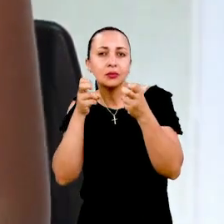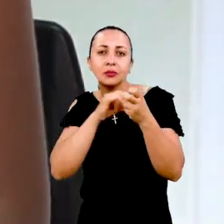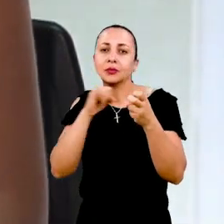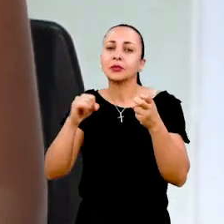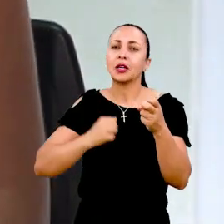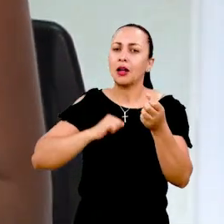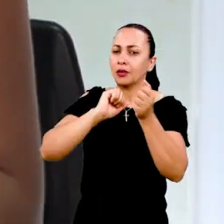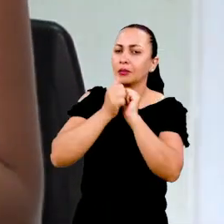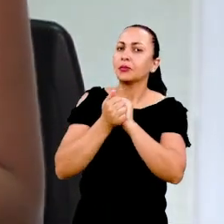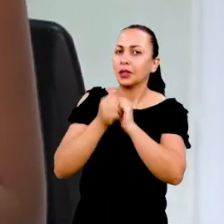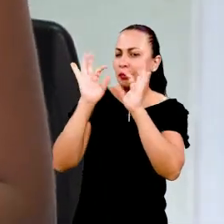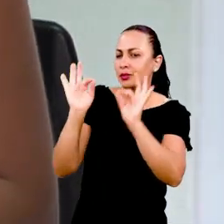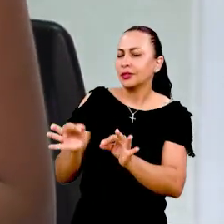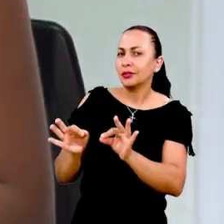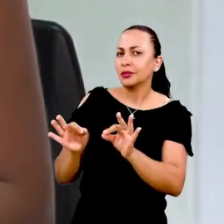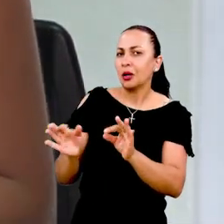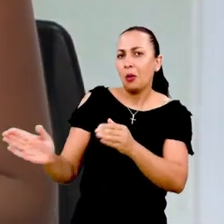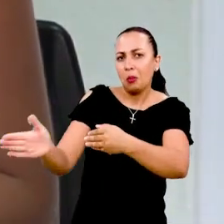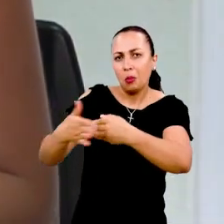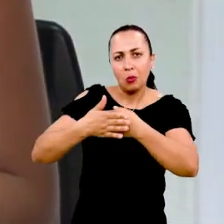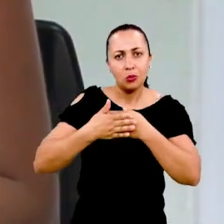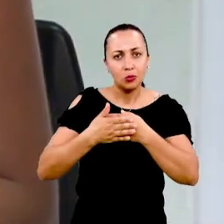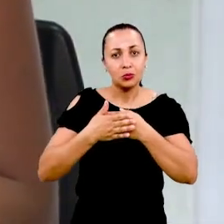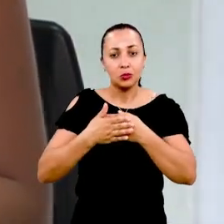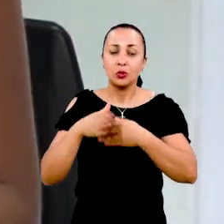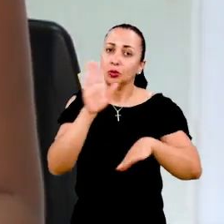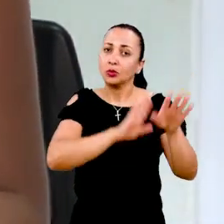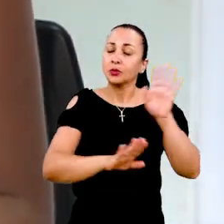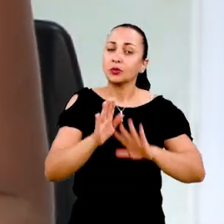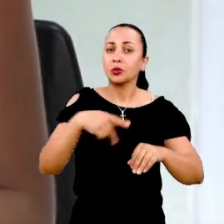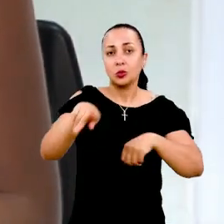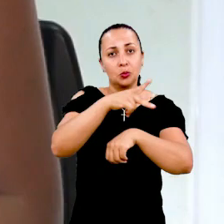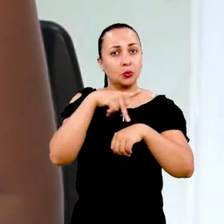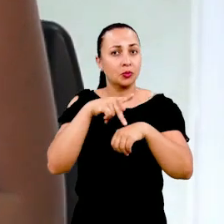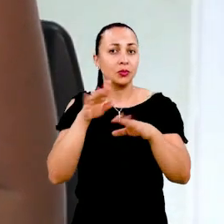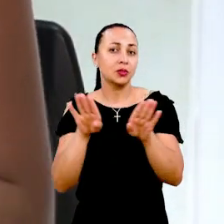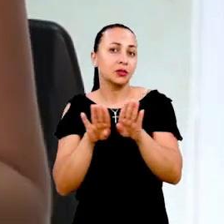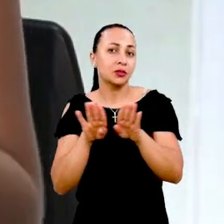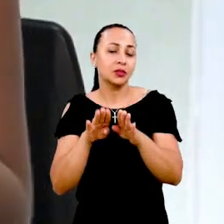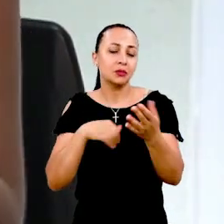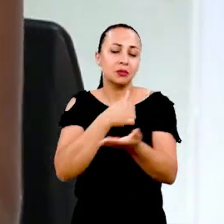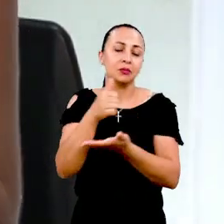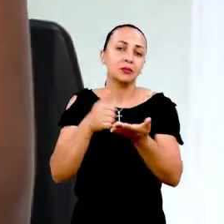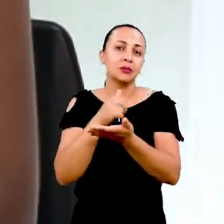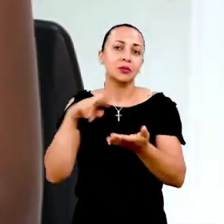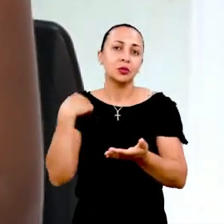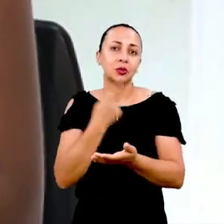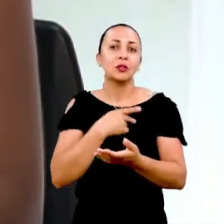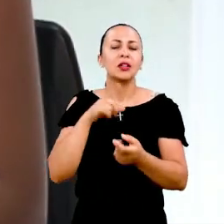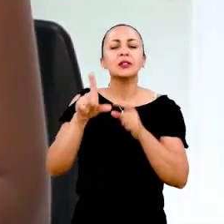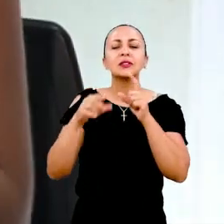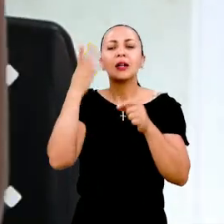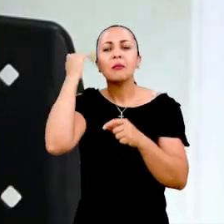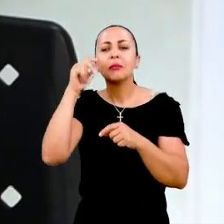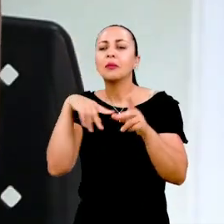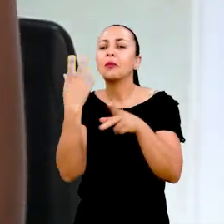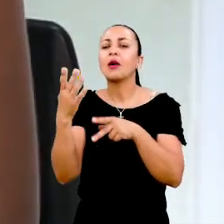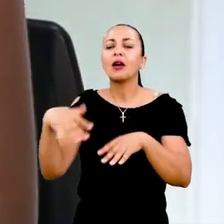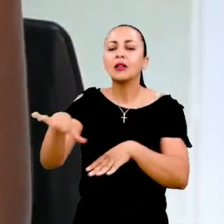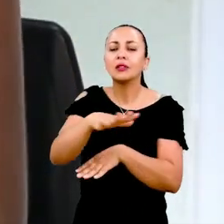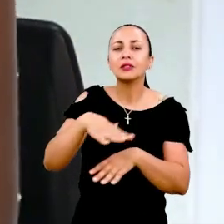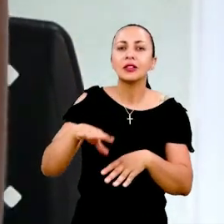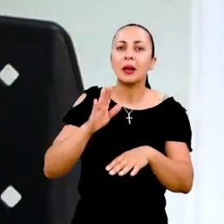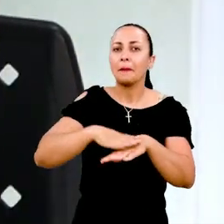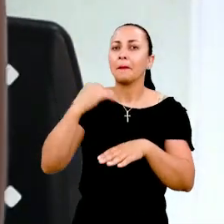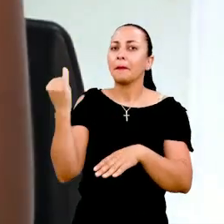se elas estão adequadamente protegidas pela rede atual de unidades de conservação do país E aí, também com base nisso, a gente vai definir quais são as